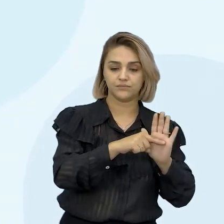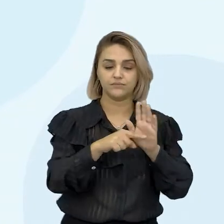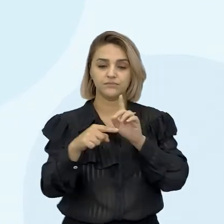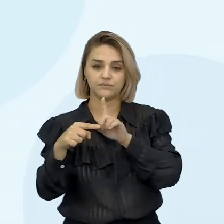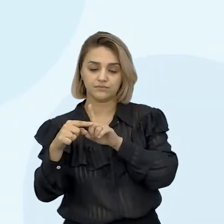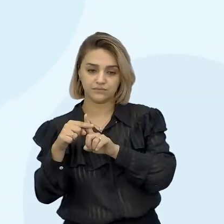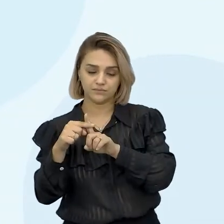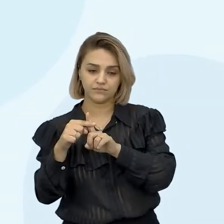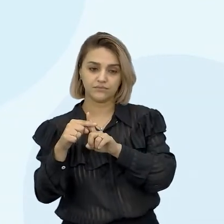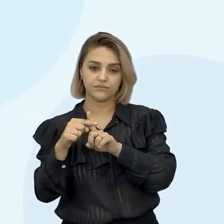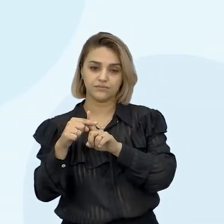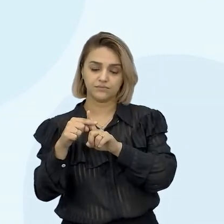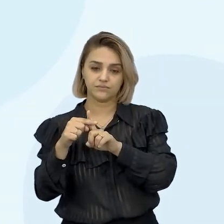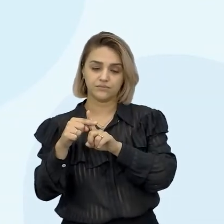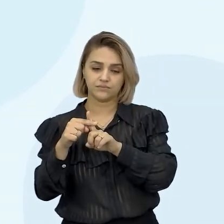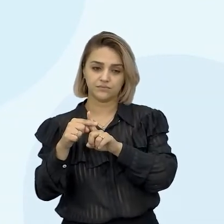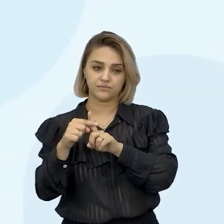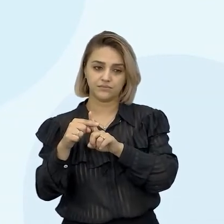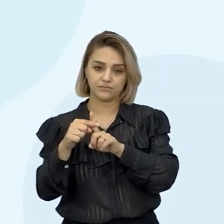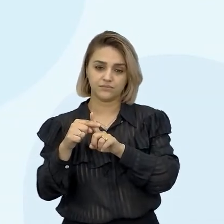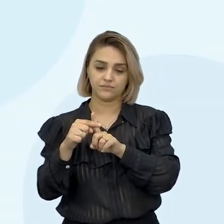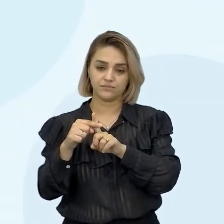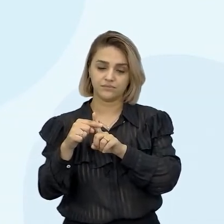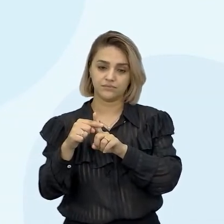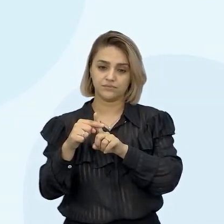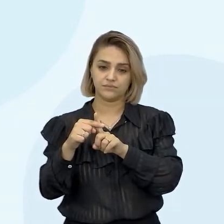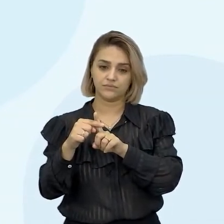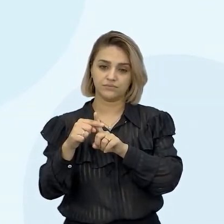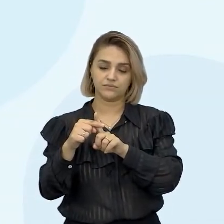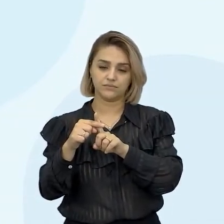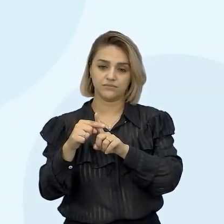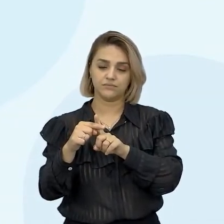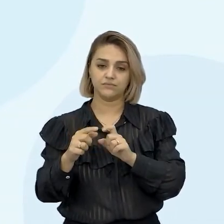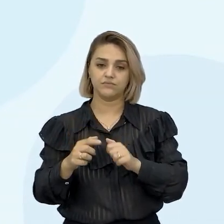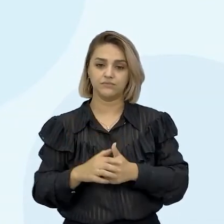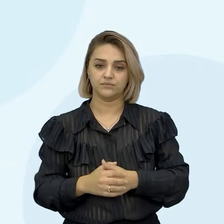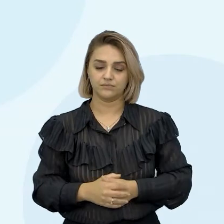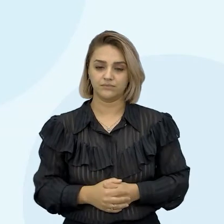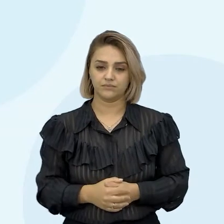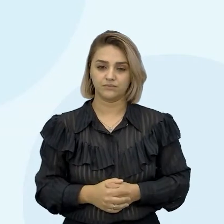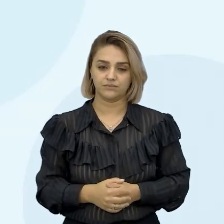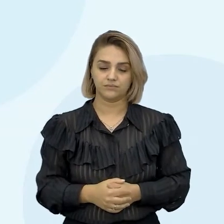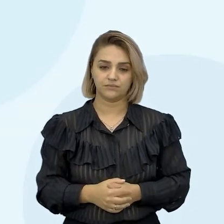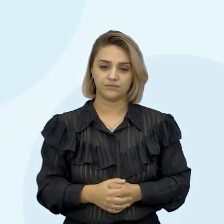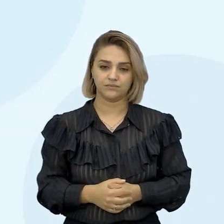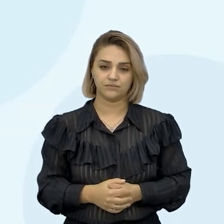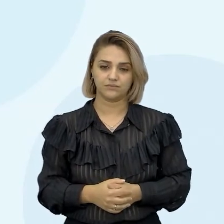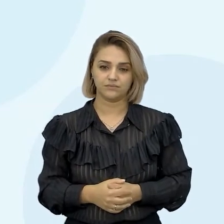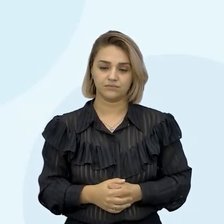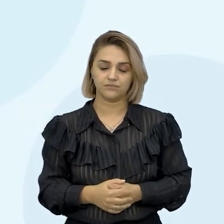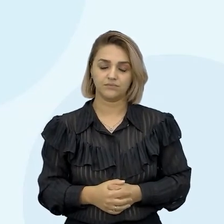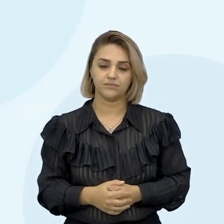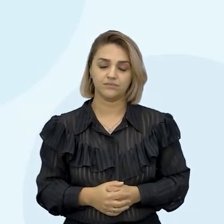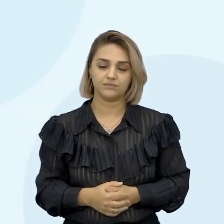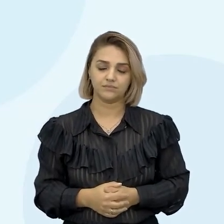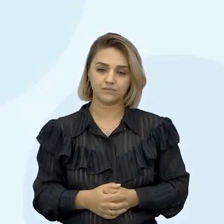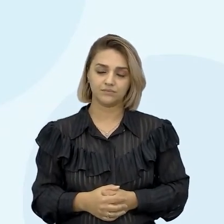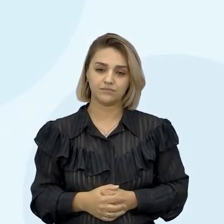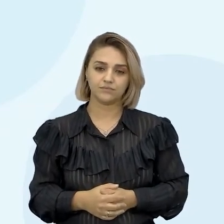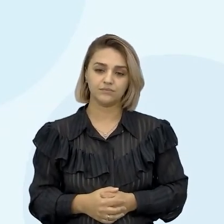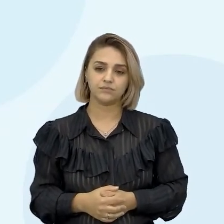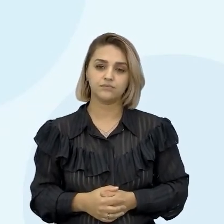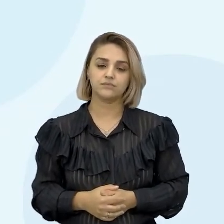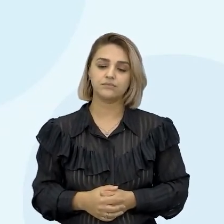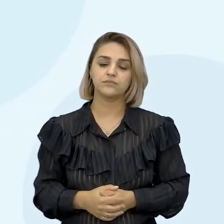na verdade os potenciais os polos e aqui olha que bonitinha eu tenho que escrever para cá senão vai ficar bem ali na frente